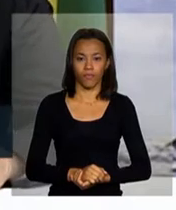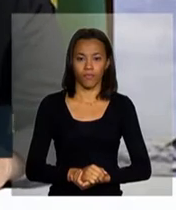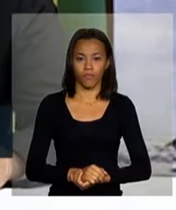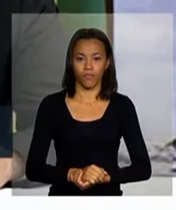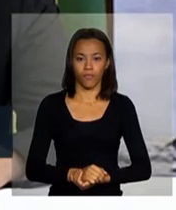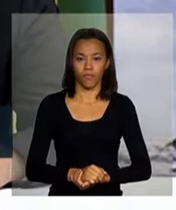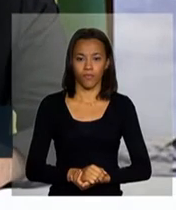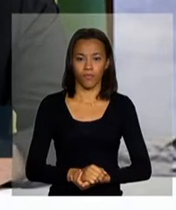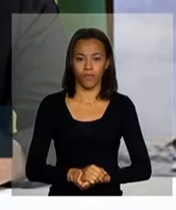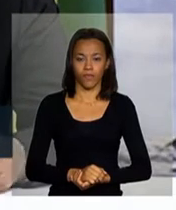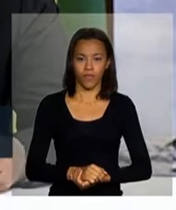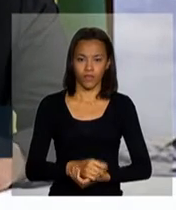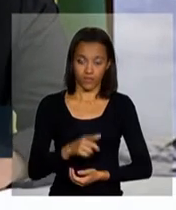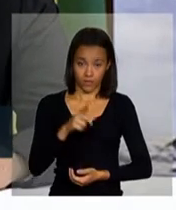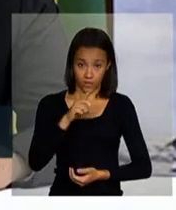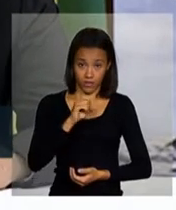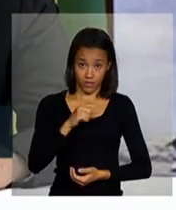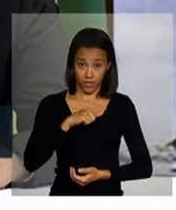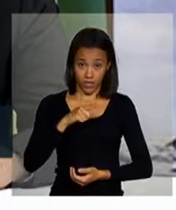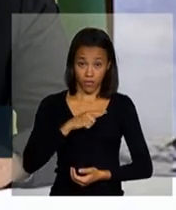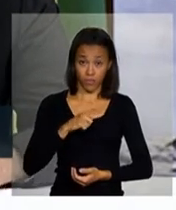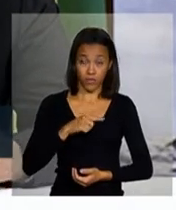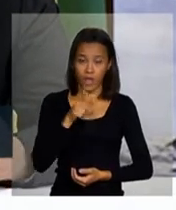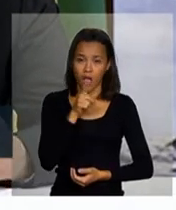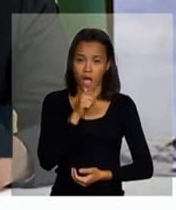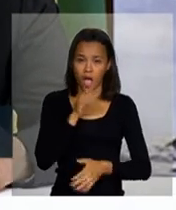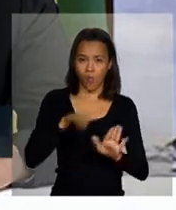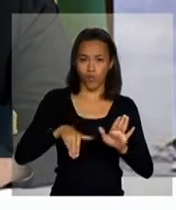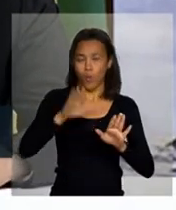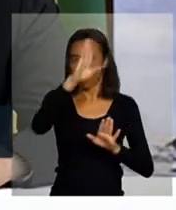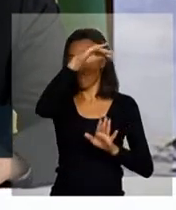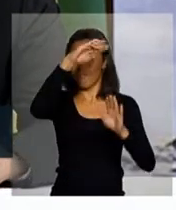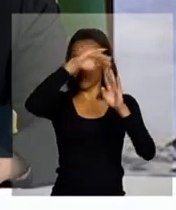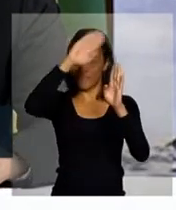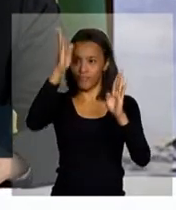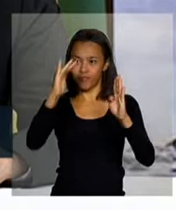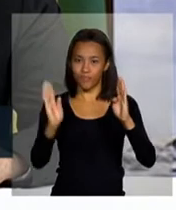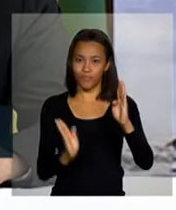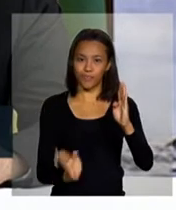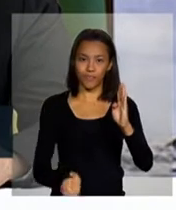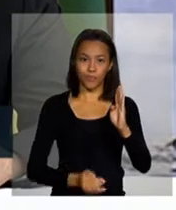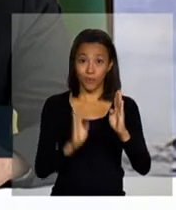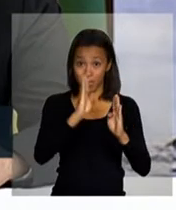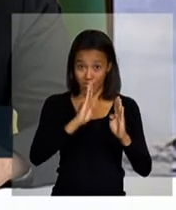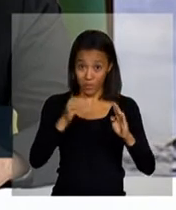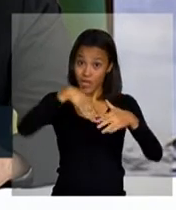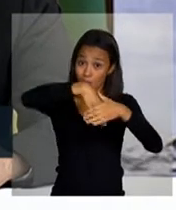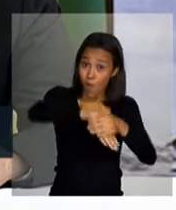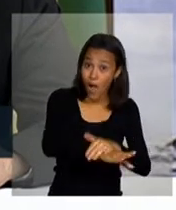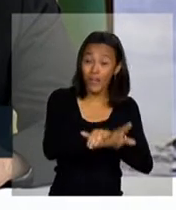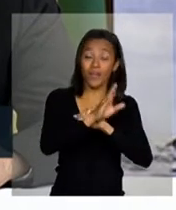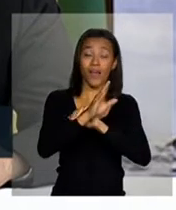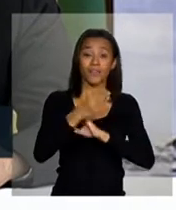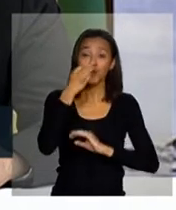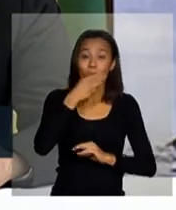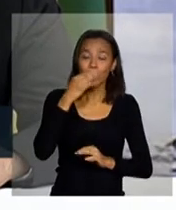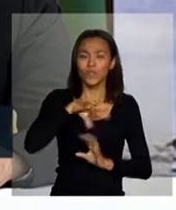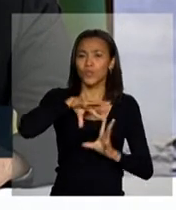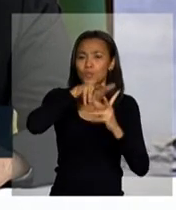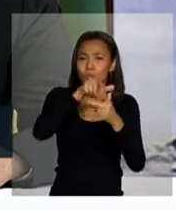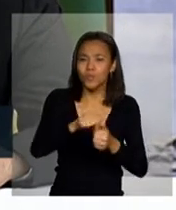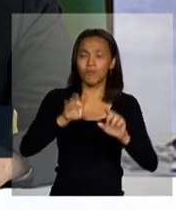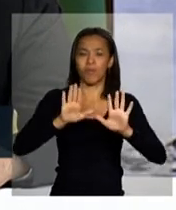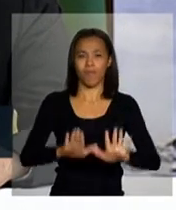Se de um lado temos um imenso litoral e a maior reserva de água doce do mundo, ainda produzimos muito